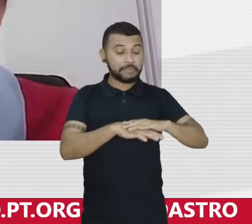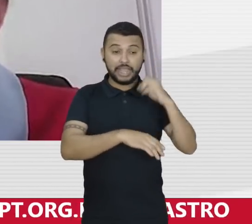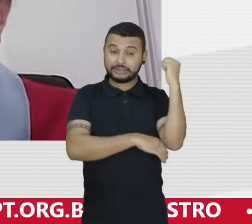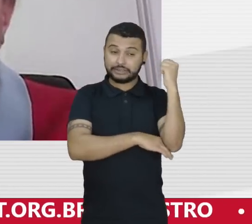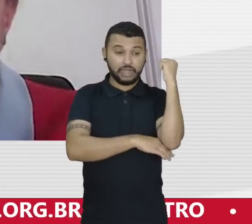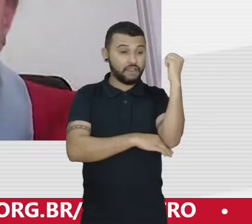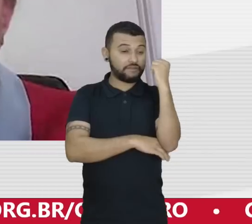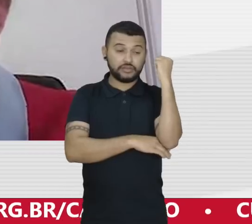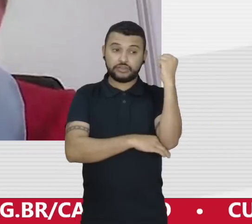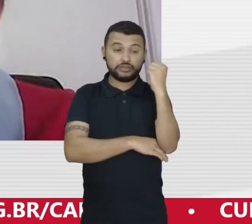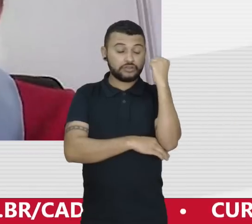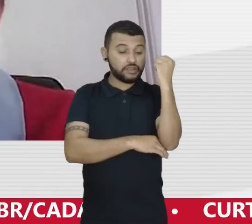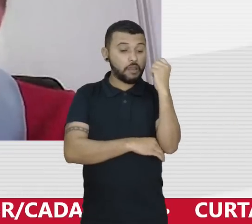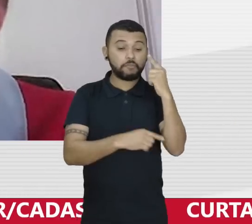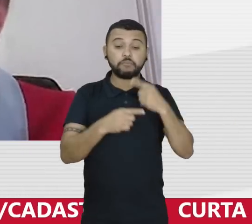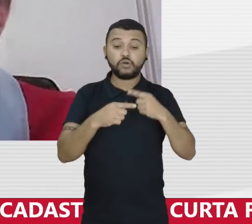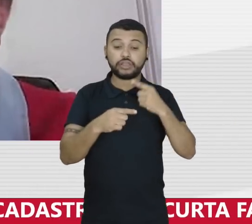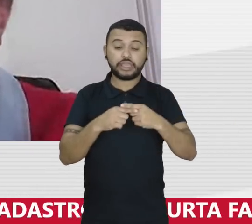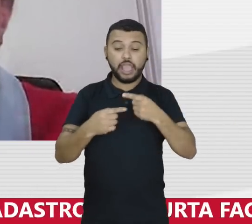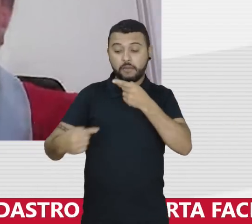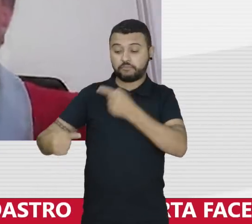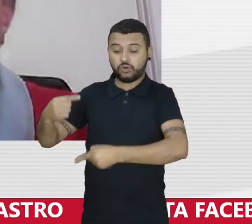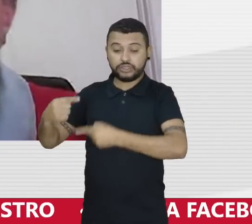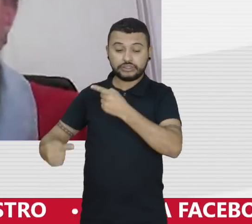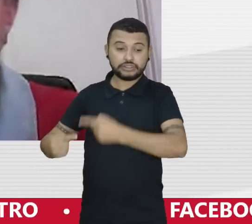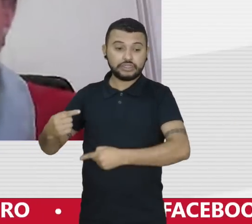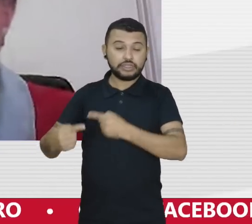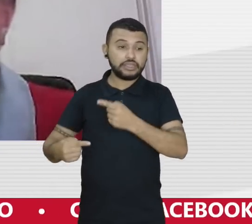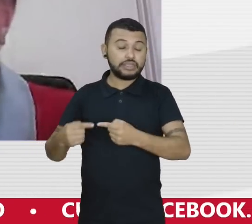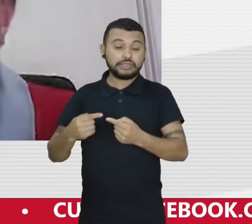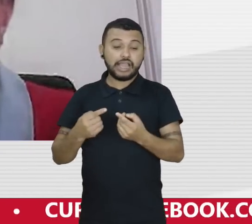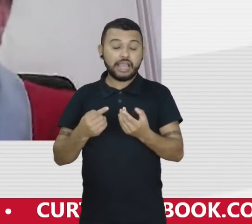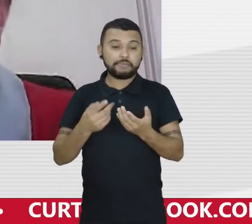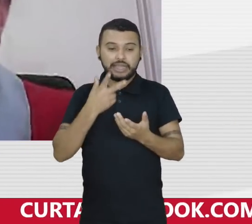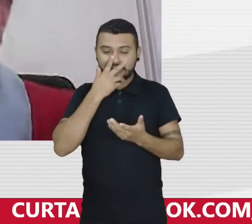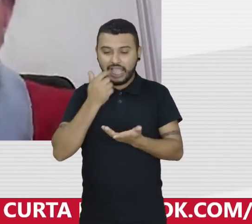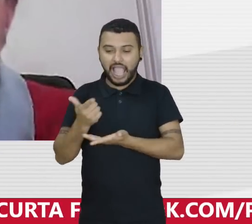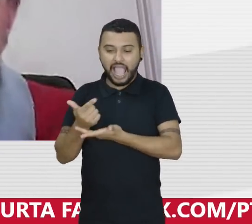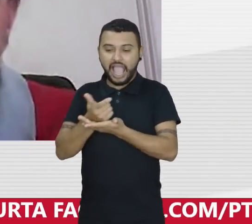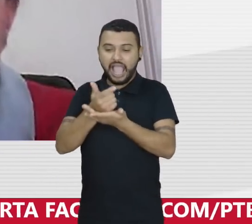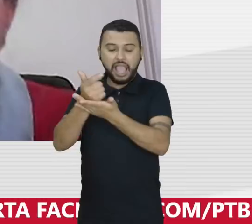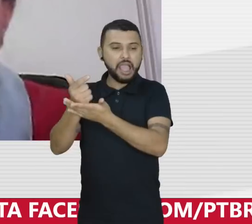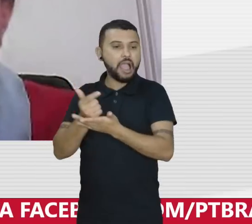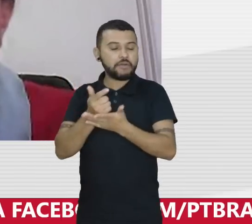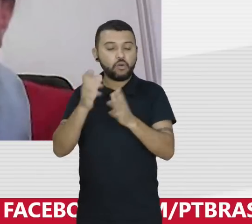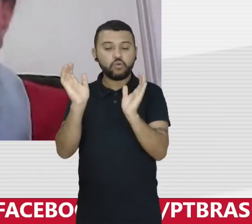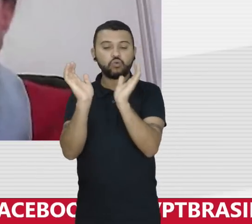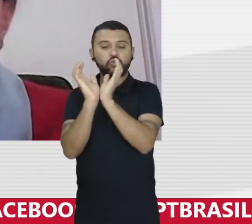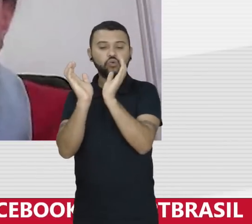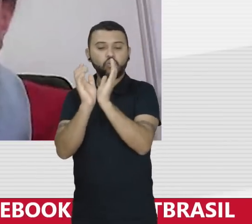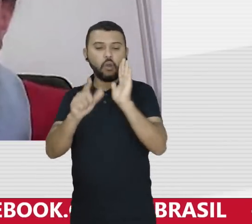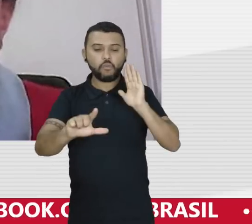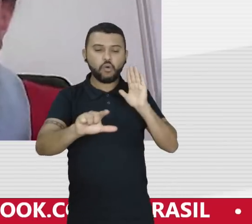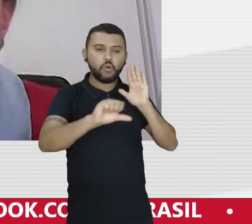né? Nós estamos diante de uma política que abastece de armas